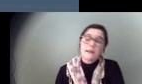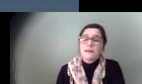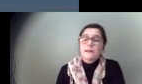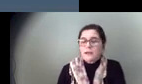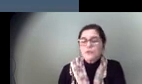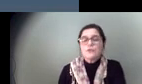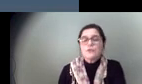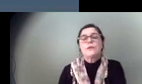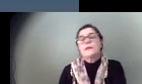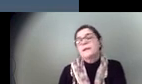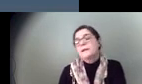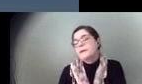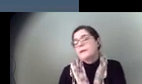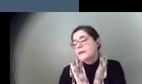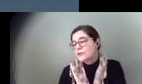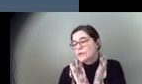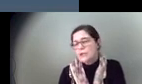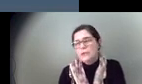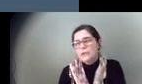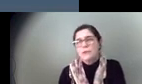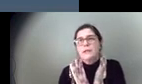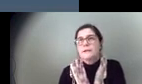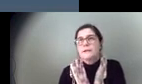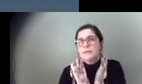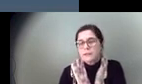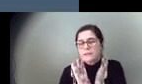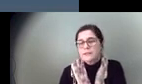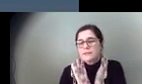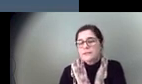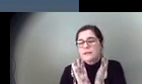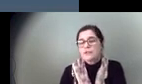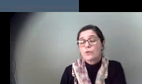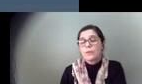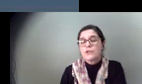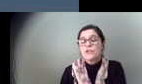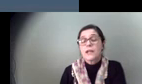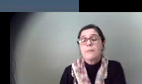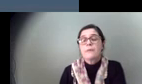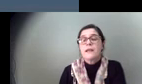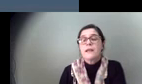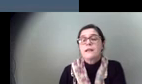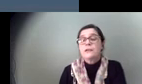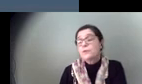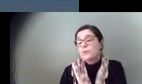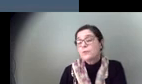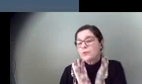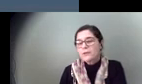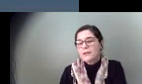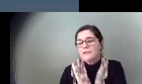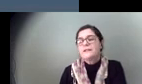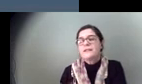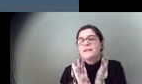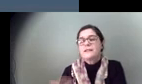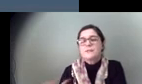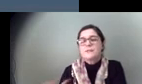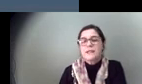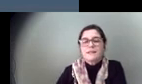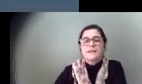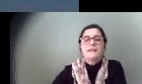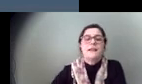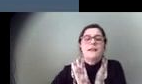que ele idealizou e que ele sugeriu e que ele sente essa necessidade de compartilhar. Então, foi muito bacana,